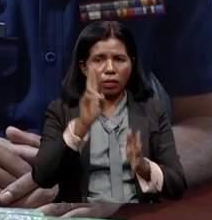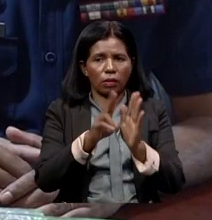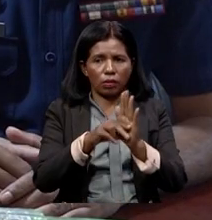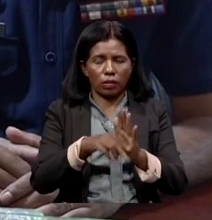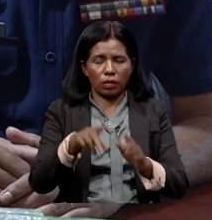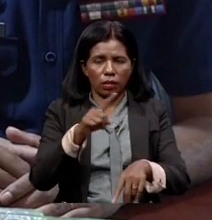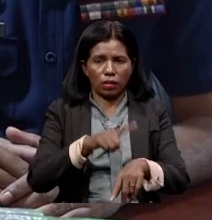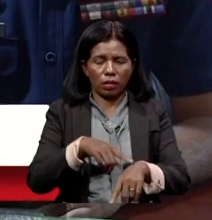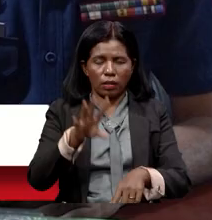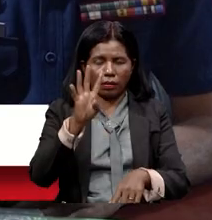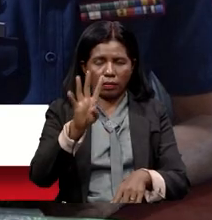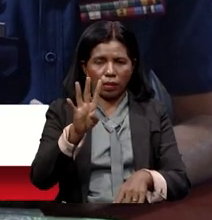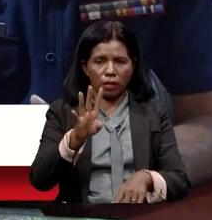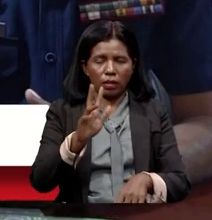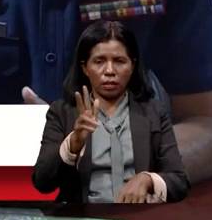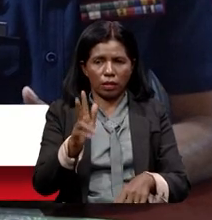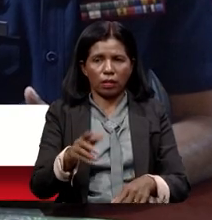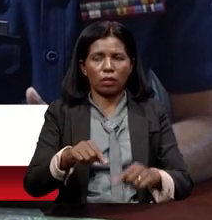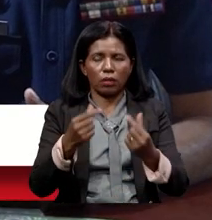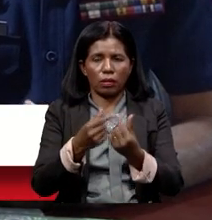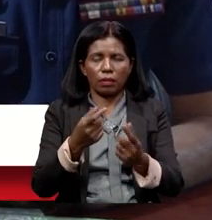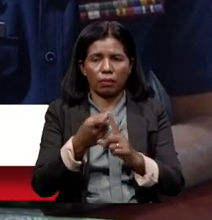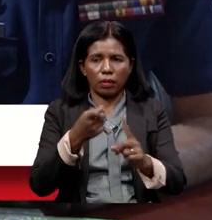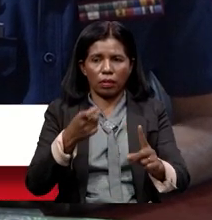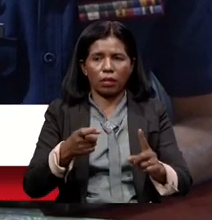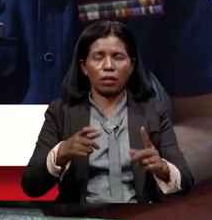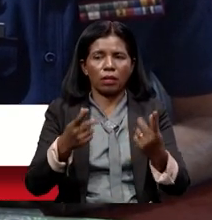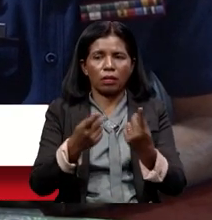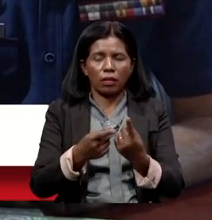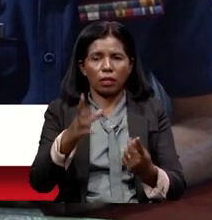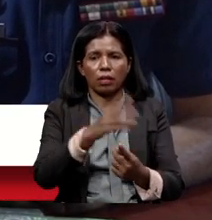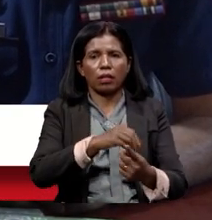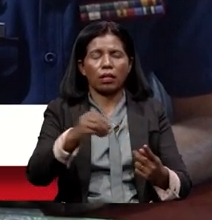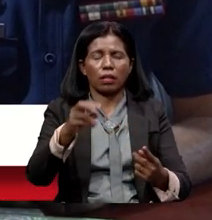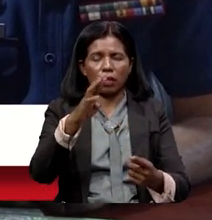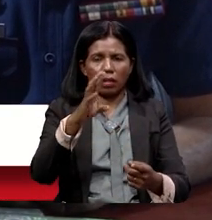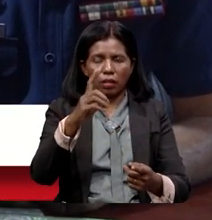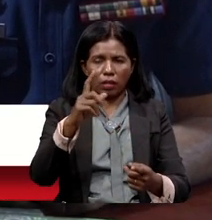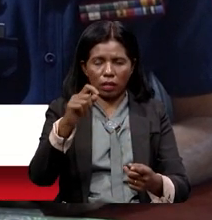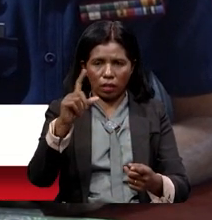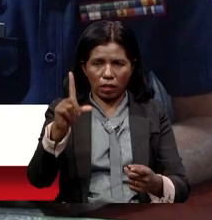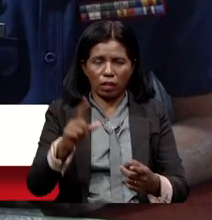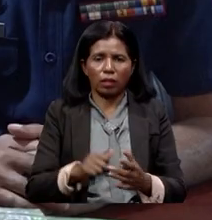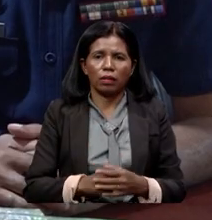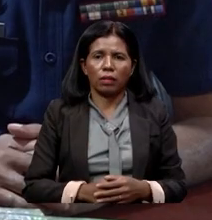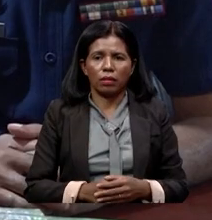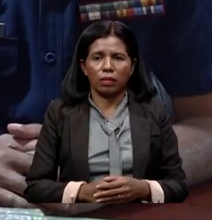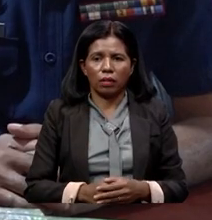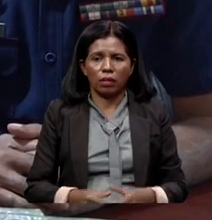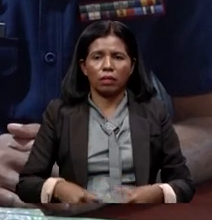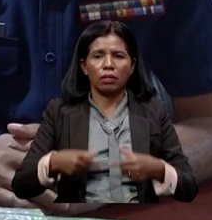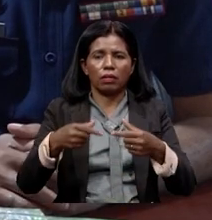liu 30, equipa usi componente naval FDTL Nian